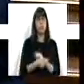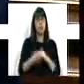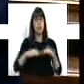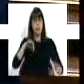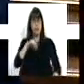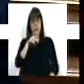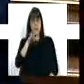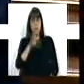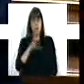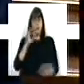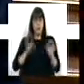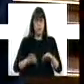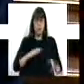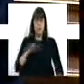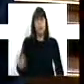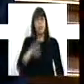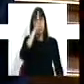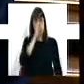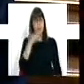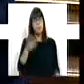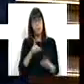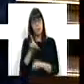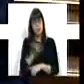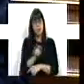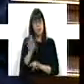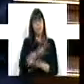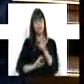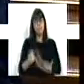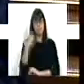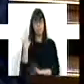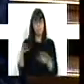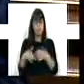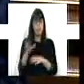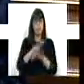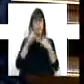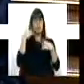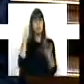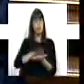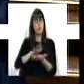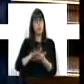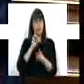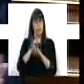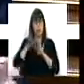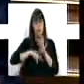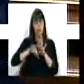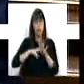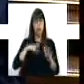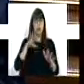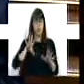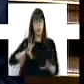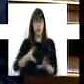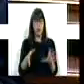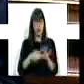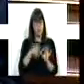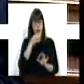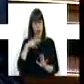da PAC. Por fim, Sr. Primeiro-Ministro, o semestre europeu. Recentemente a Comissão Europeia publicou os ditos relatórios por país e, no que se